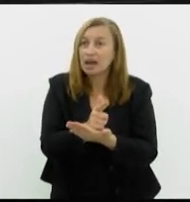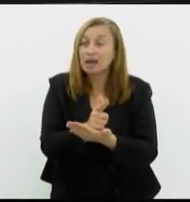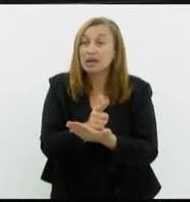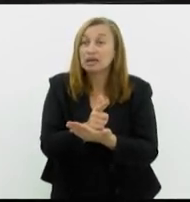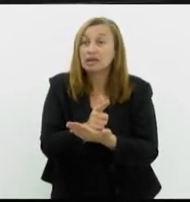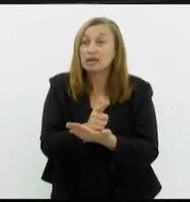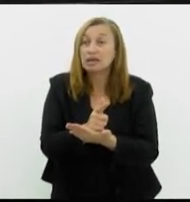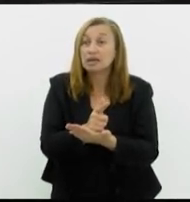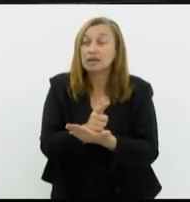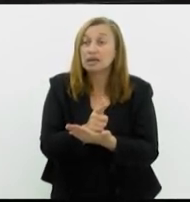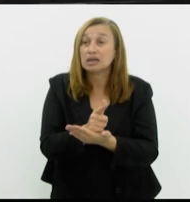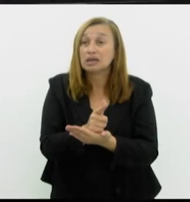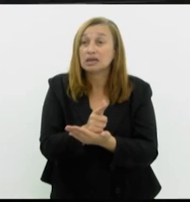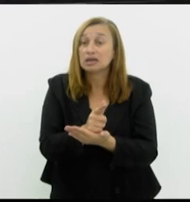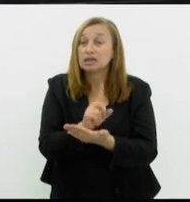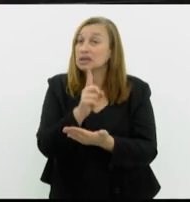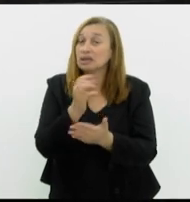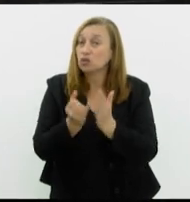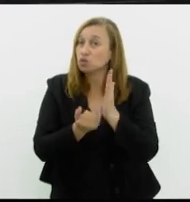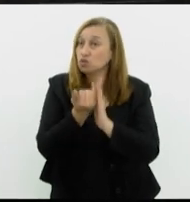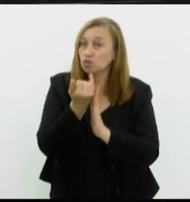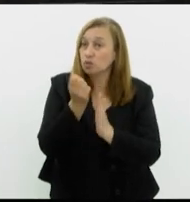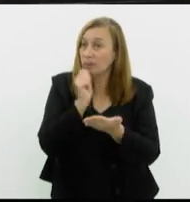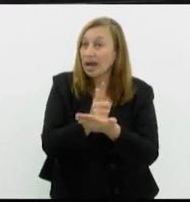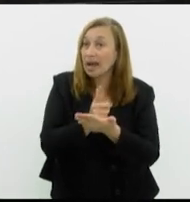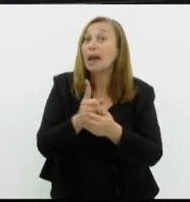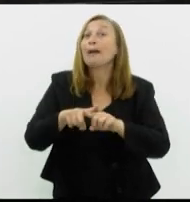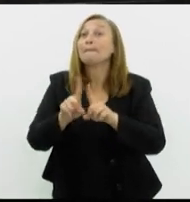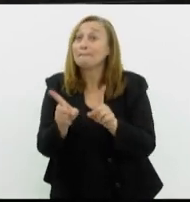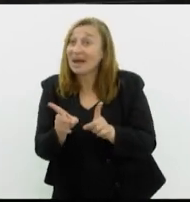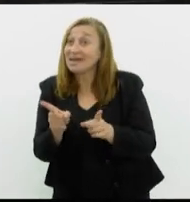e não se pagaria juros, mas